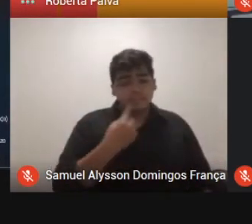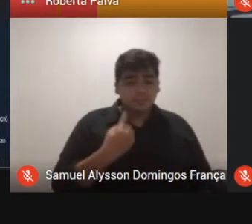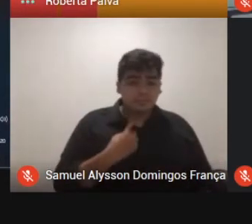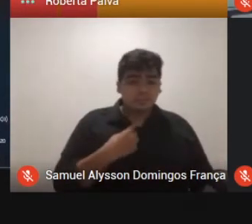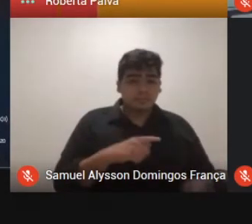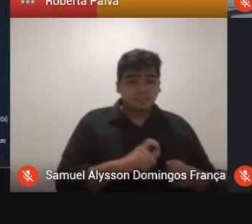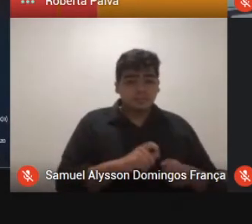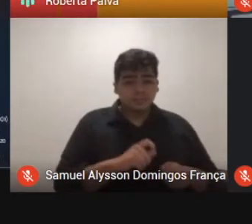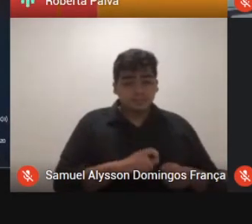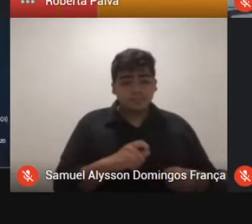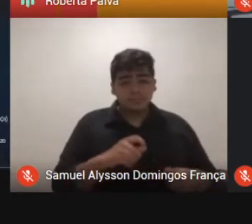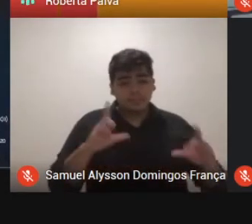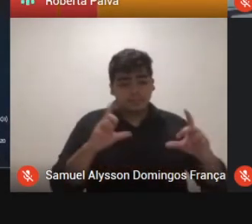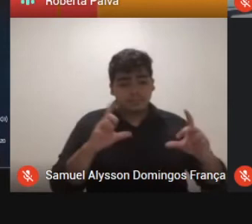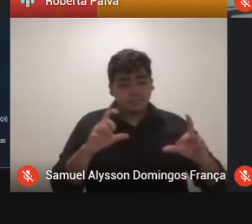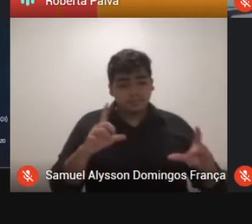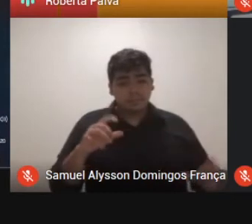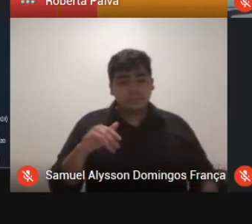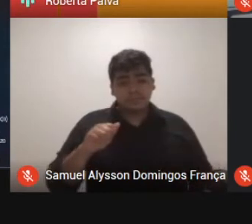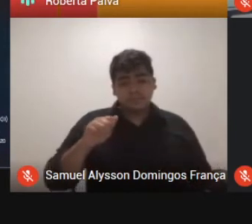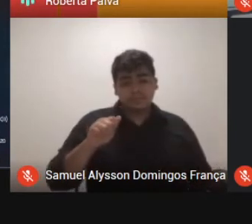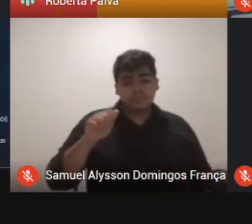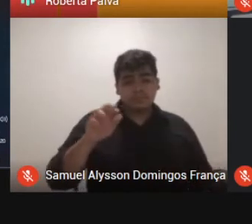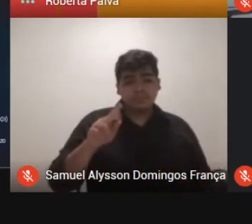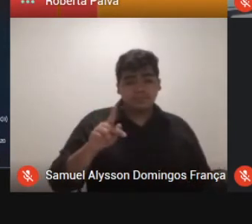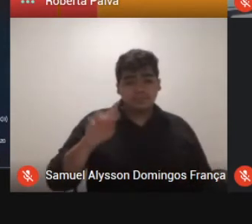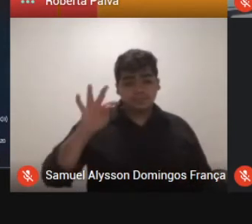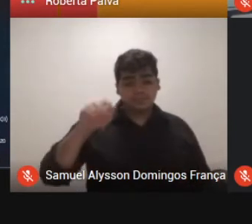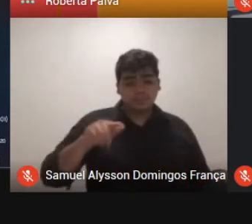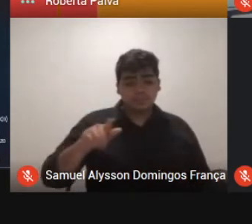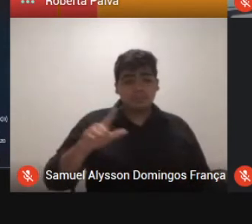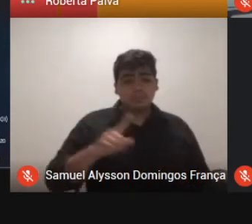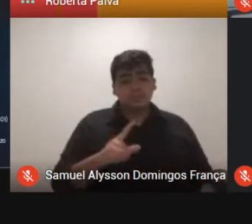Parklet, certo? Tem também aqui no Instagram